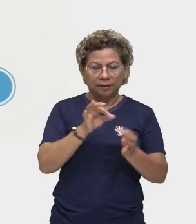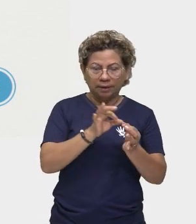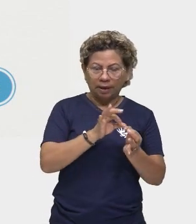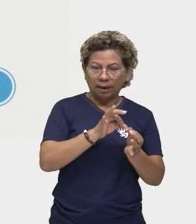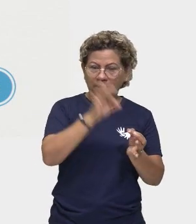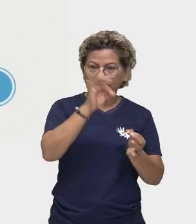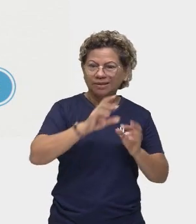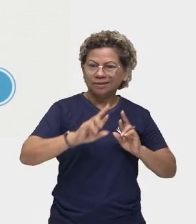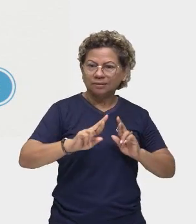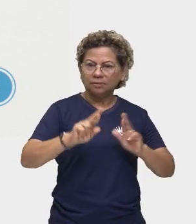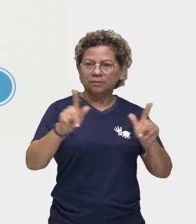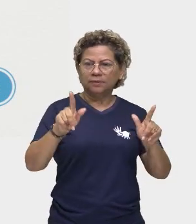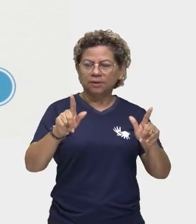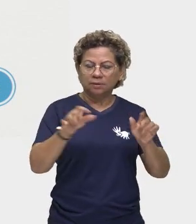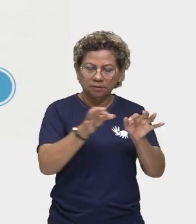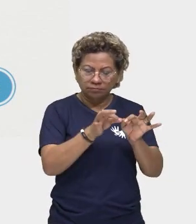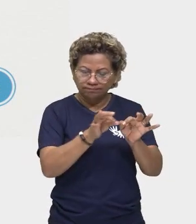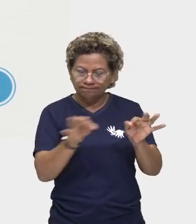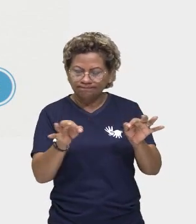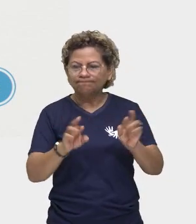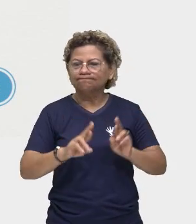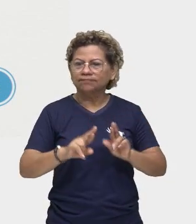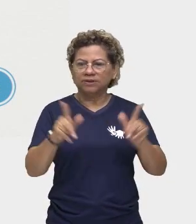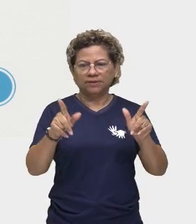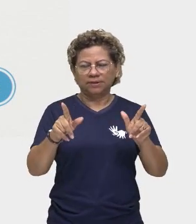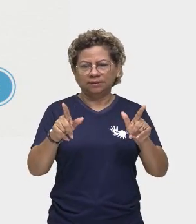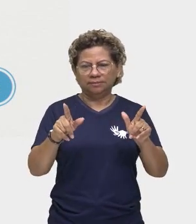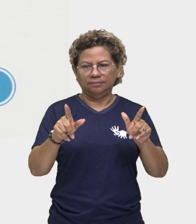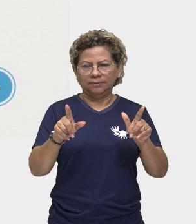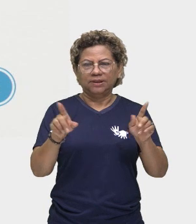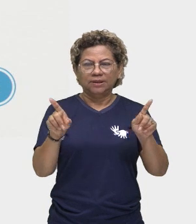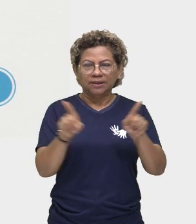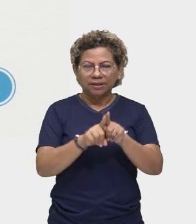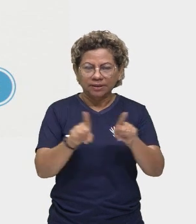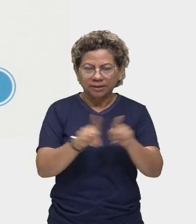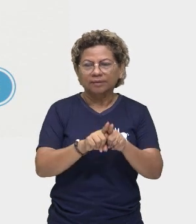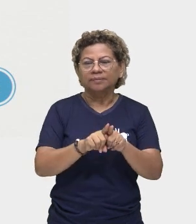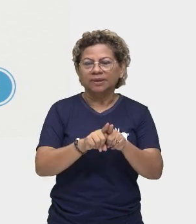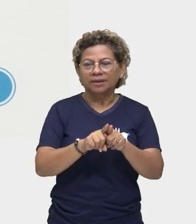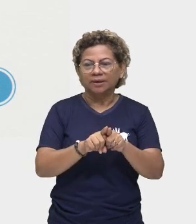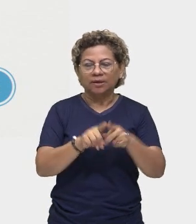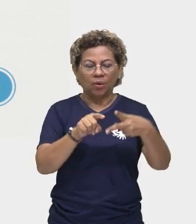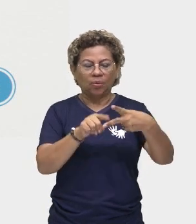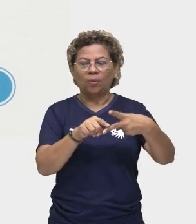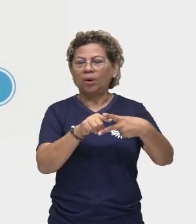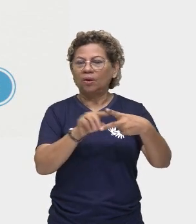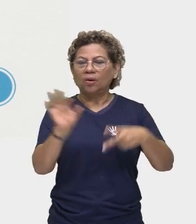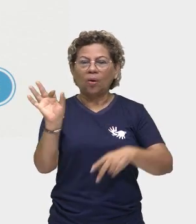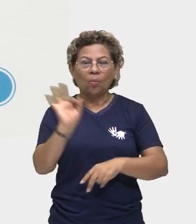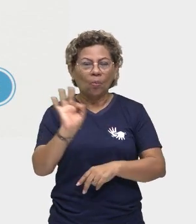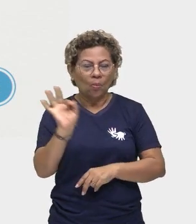diferentes e os ângulos não são congruentes.